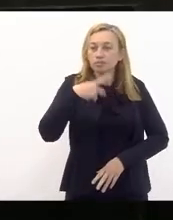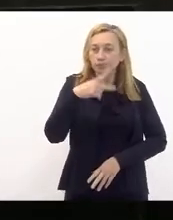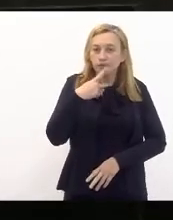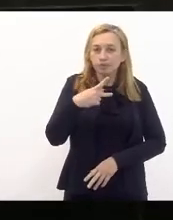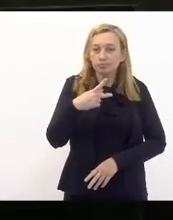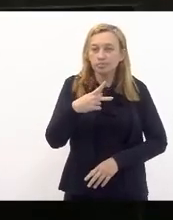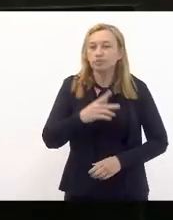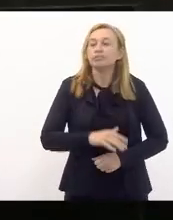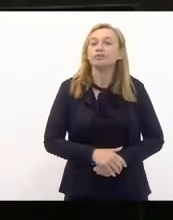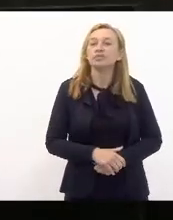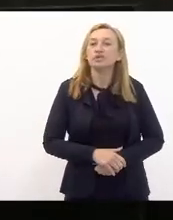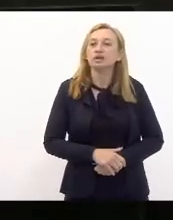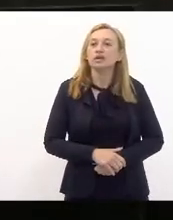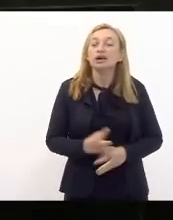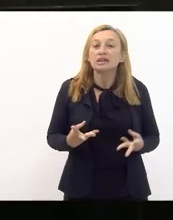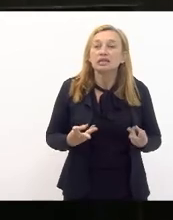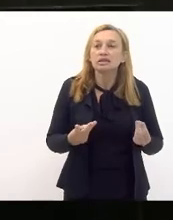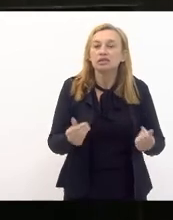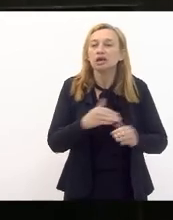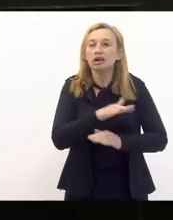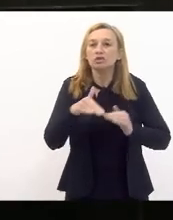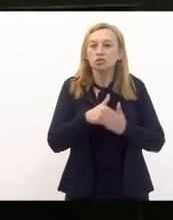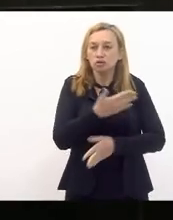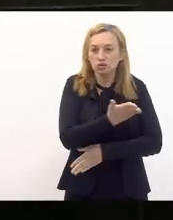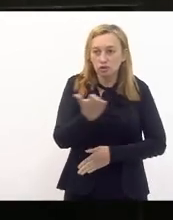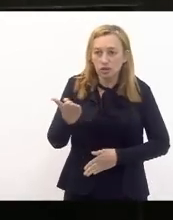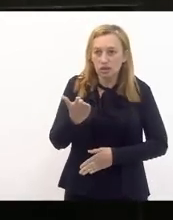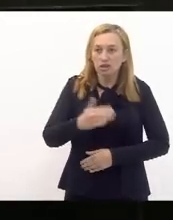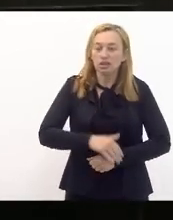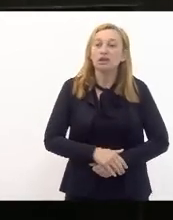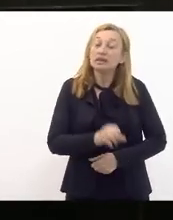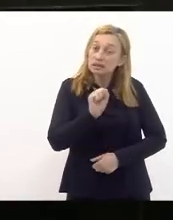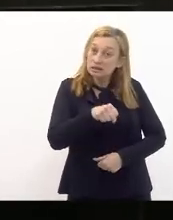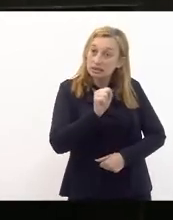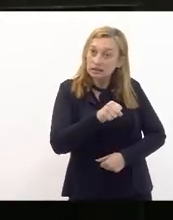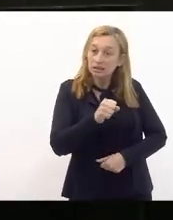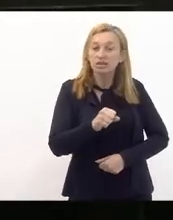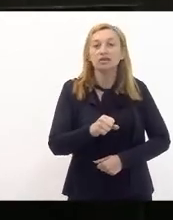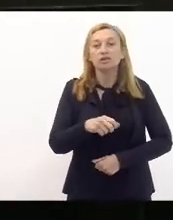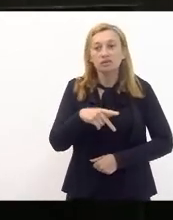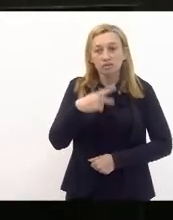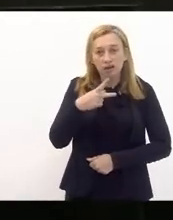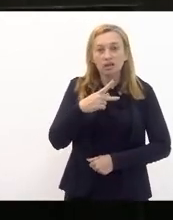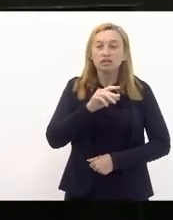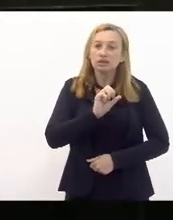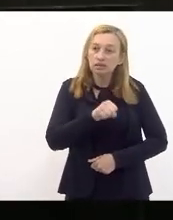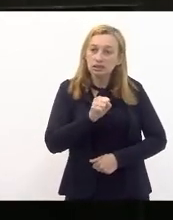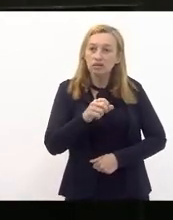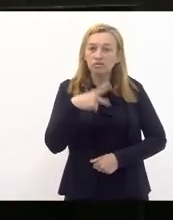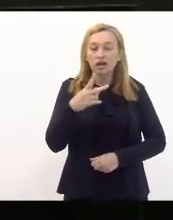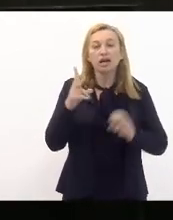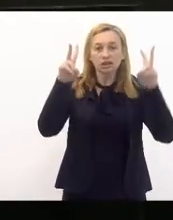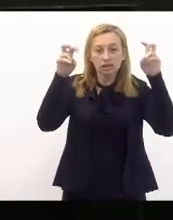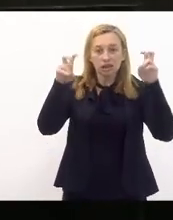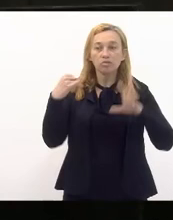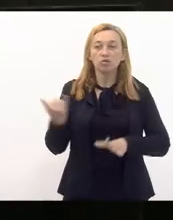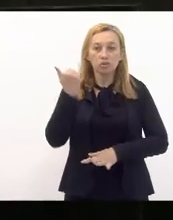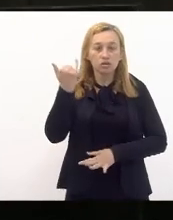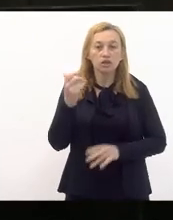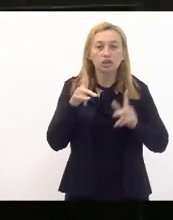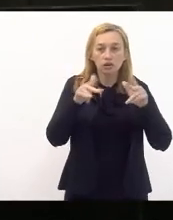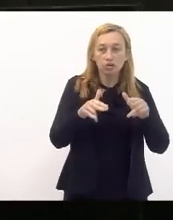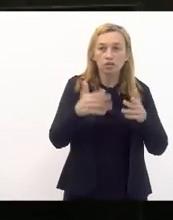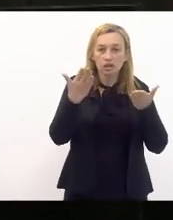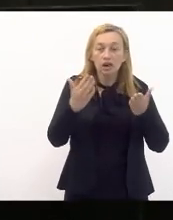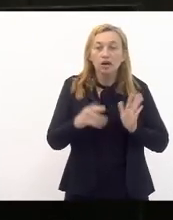para tentar de alguma forma a sensibilizar todos vocês e vamos sim pautar deputada Vamos faltar um tema tão importante como